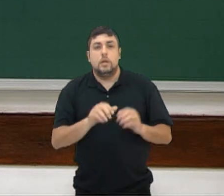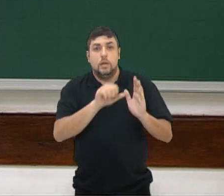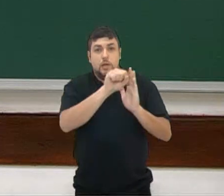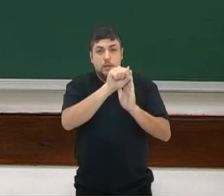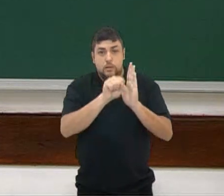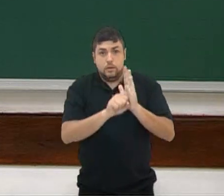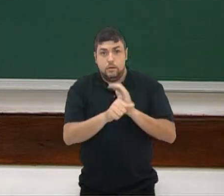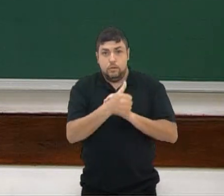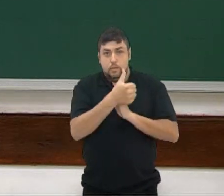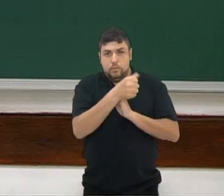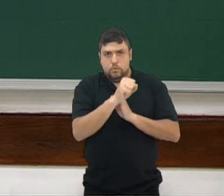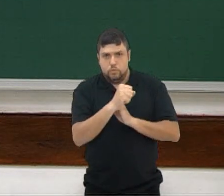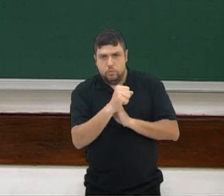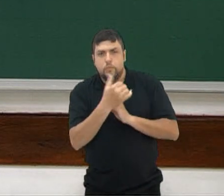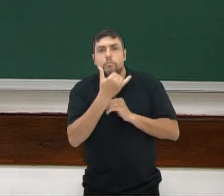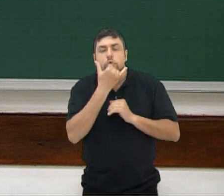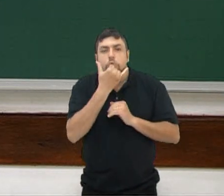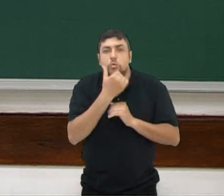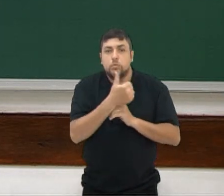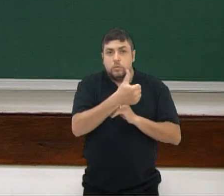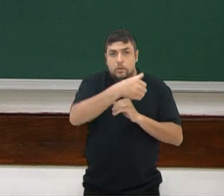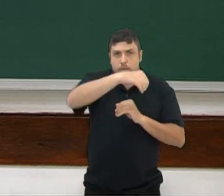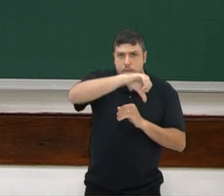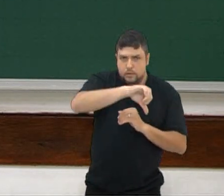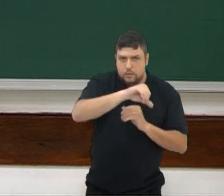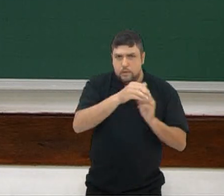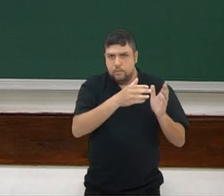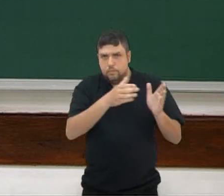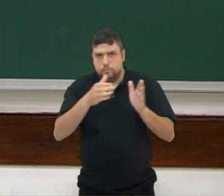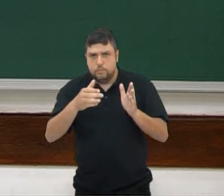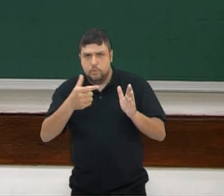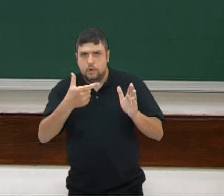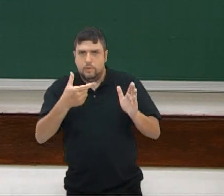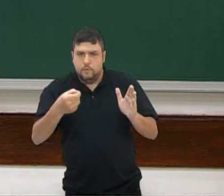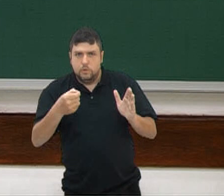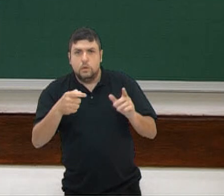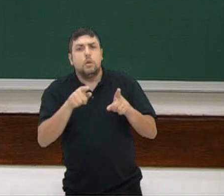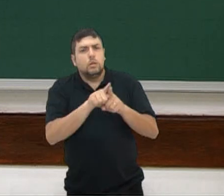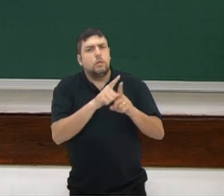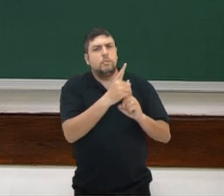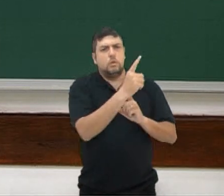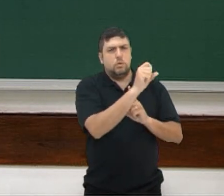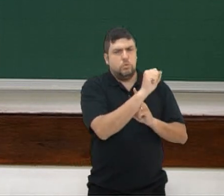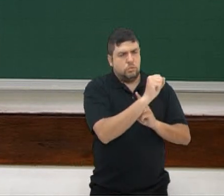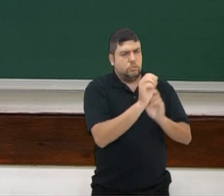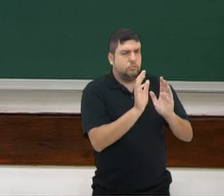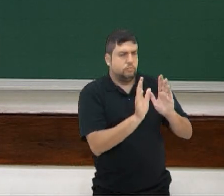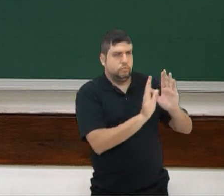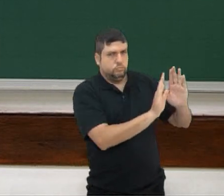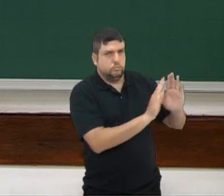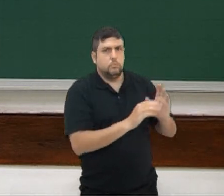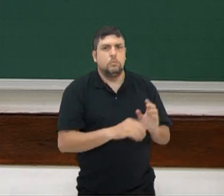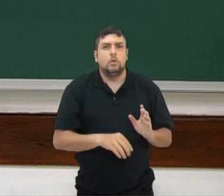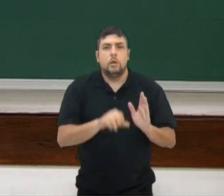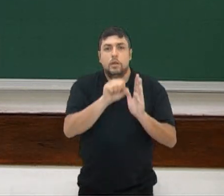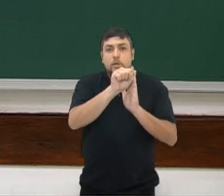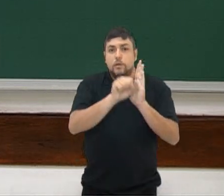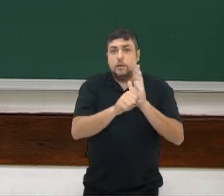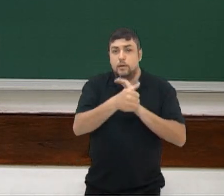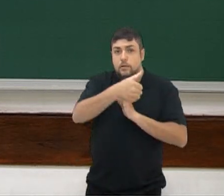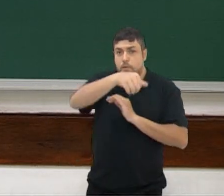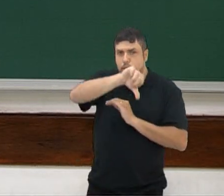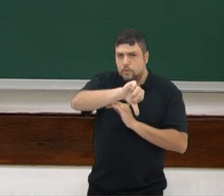XIX, do XIX para o XX, na verdade do XVIII para o XIX também acontece, mas é outra história, né? Do XIX para o